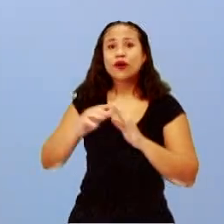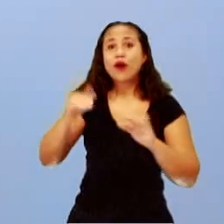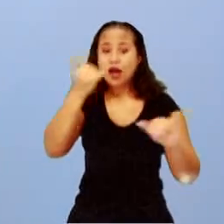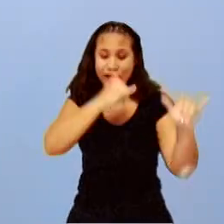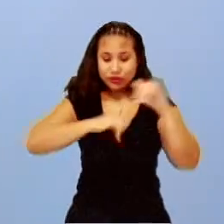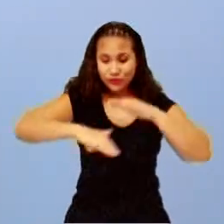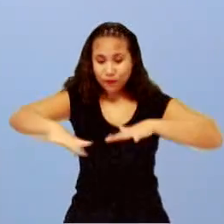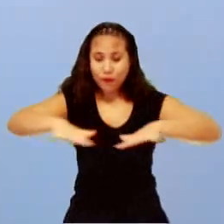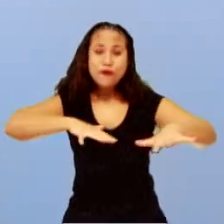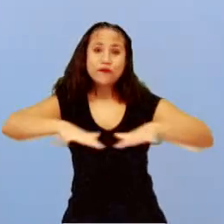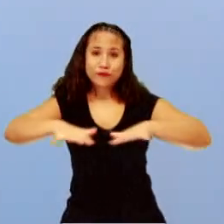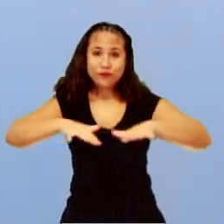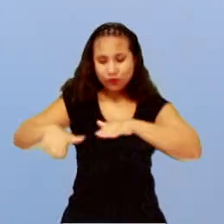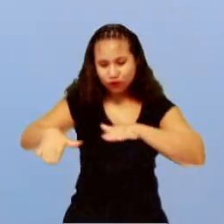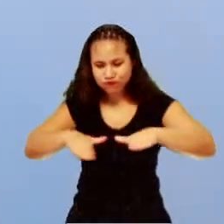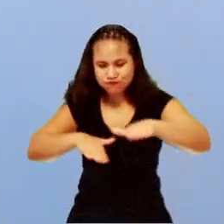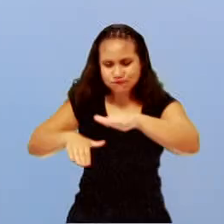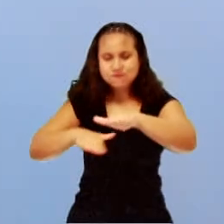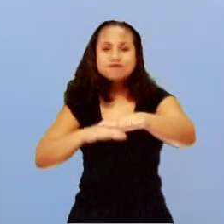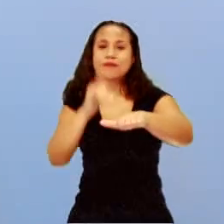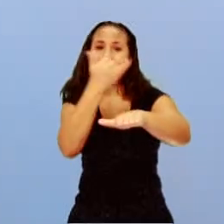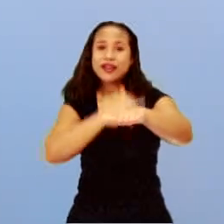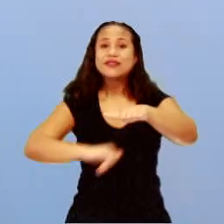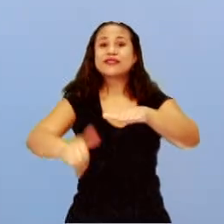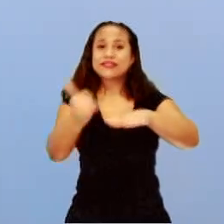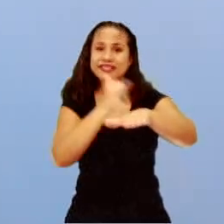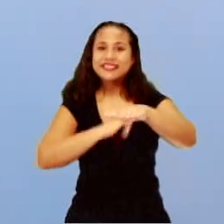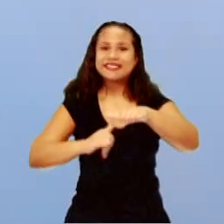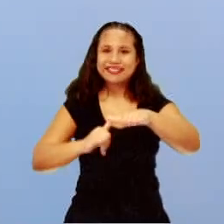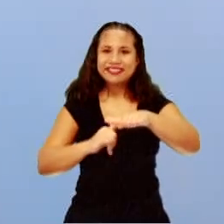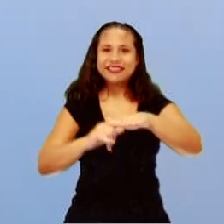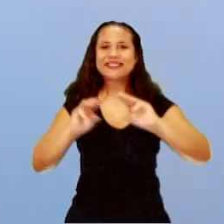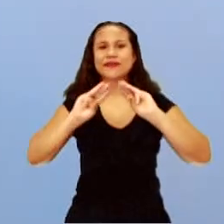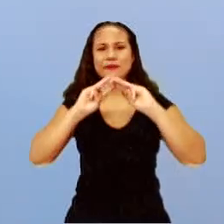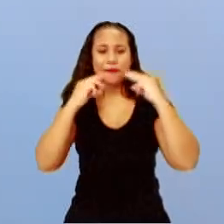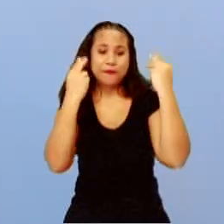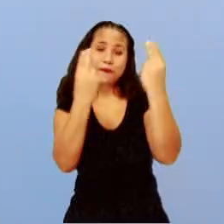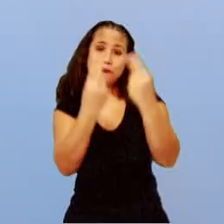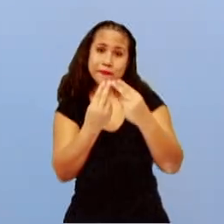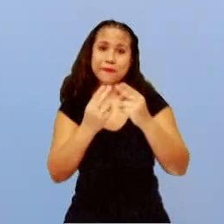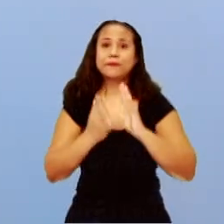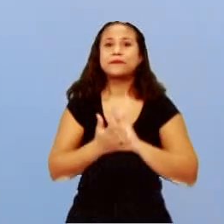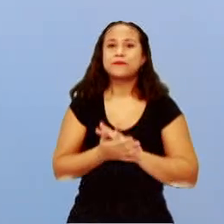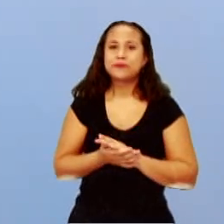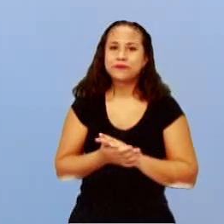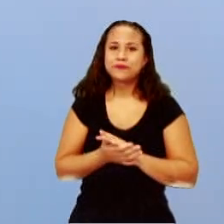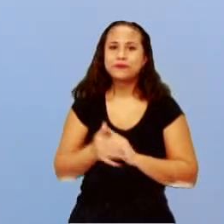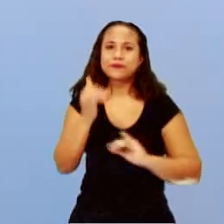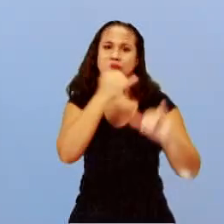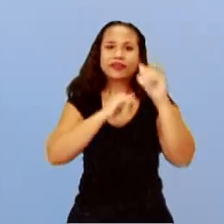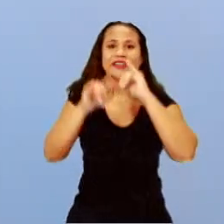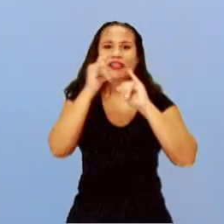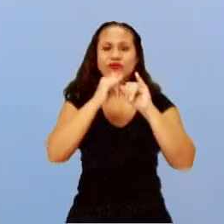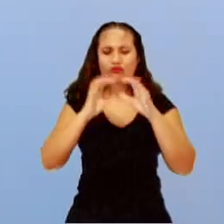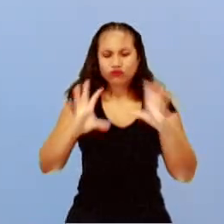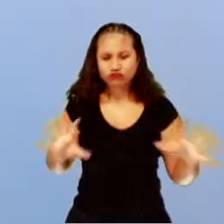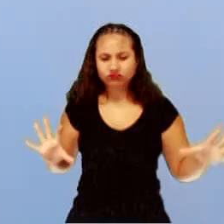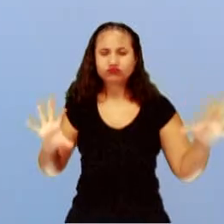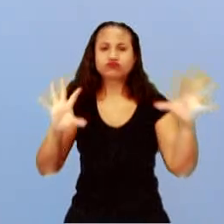movimento dos carros é energia cinética. Então, a matéria e a energia, eles